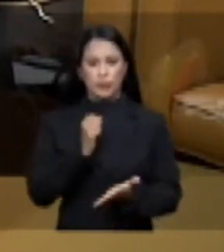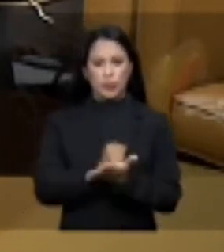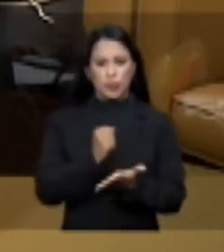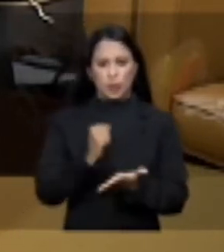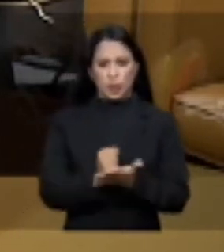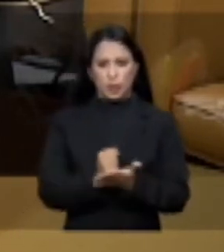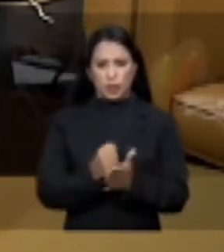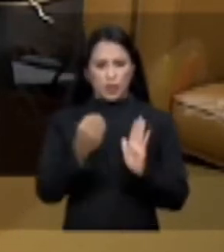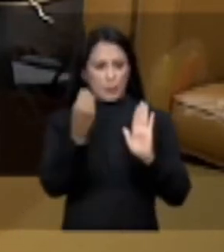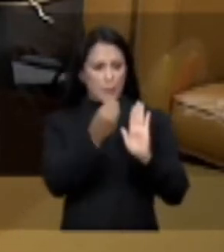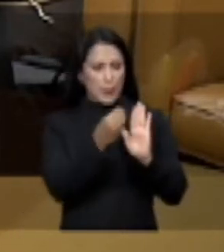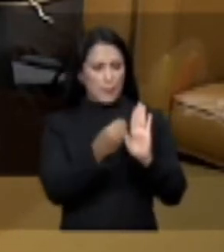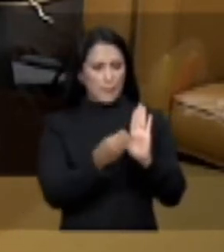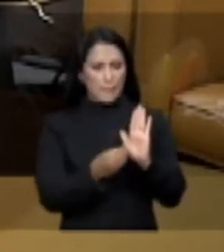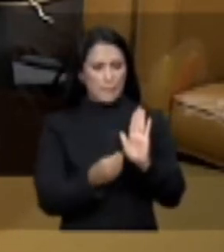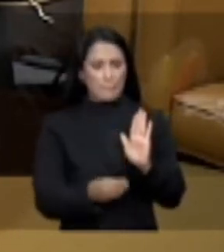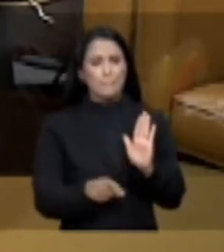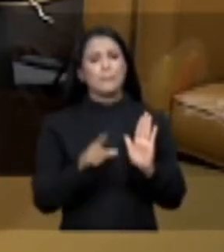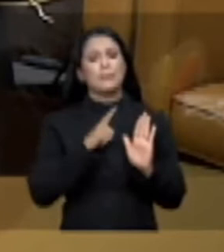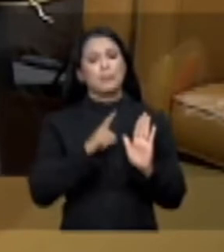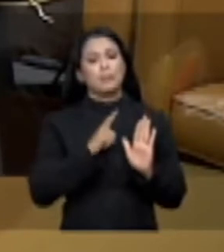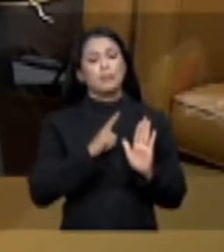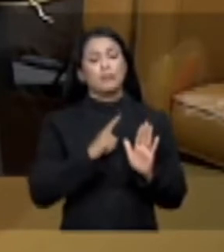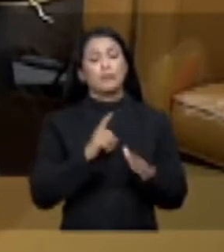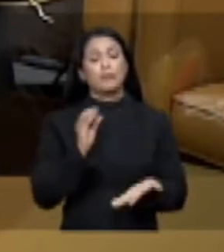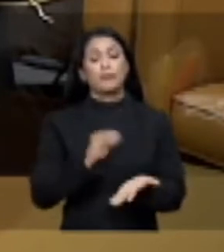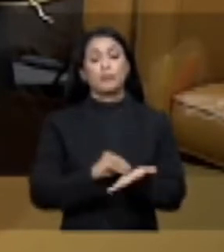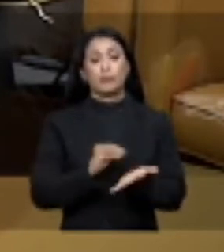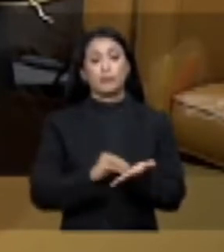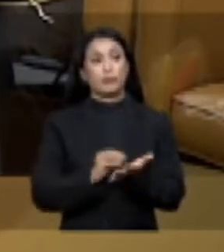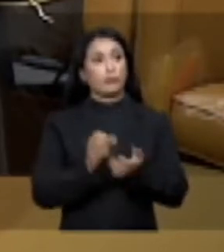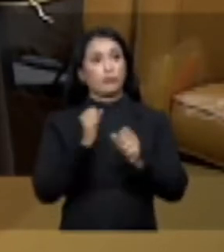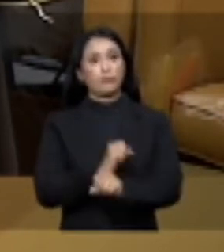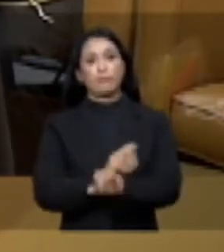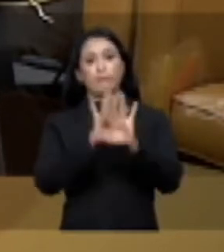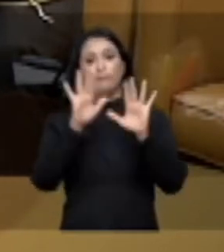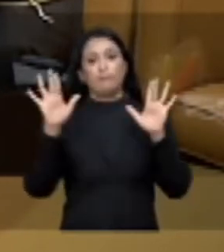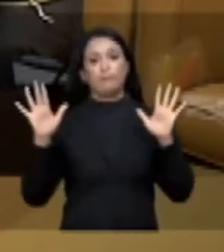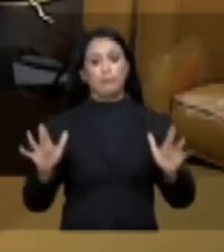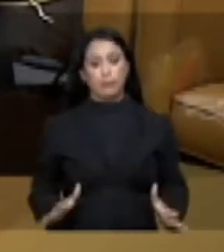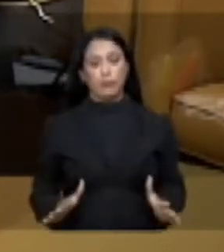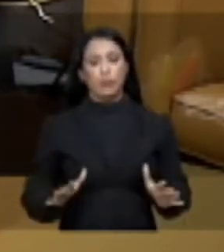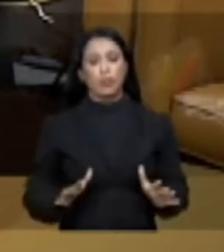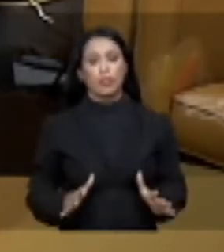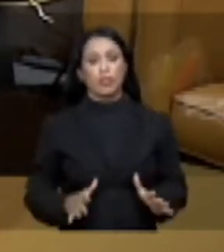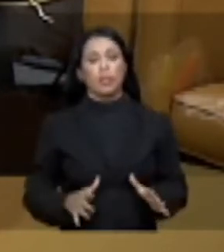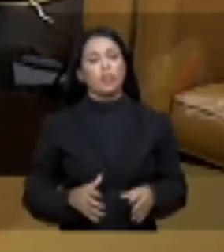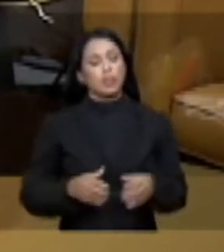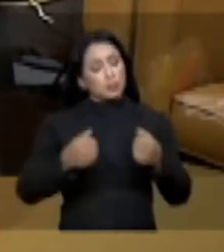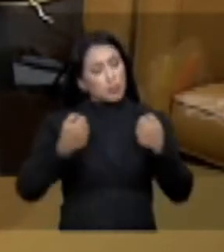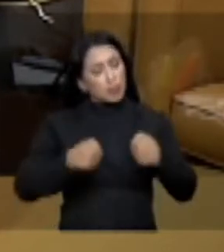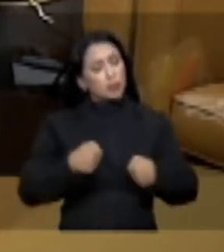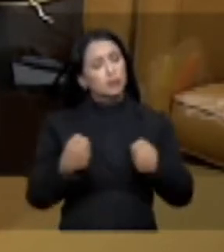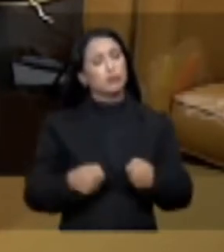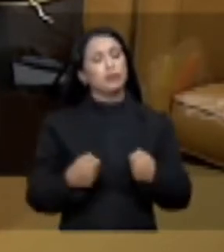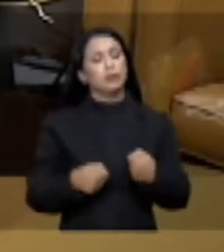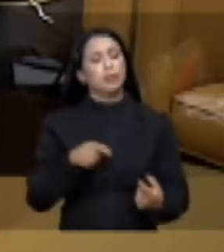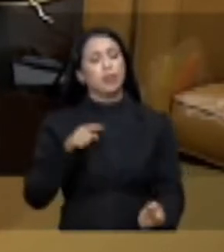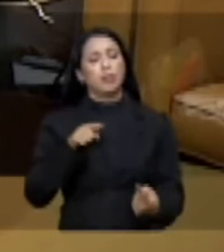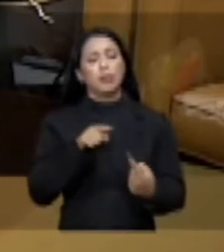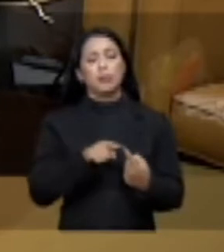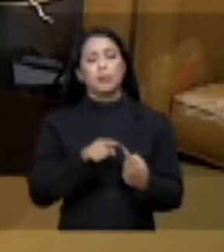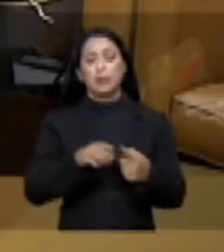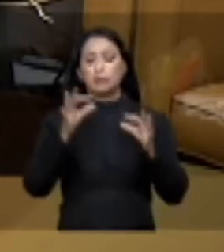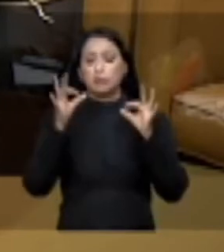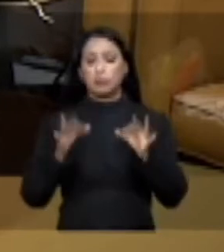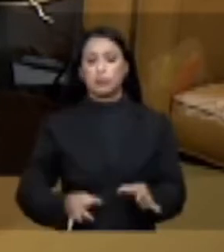contratos de programa são, no geral, marcados pela ausência de cláusulas transparentes e de metas bem definidas. Segundo a